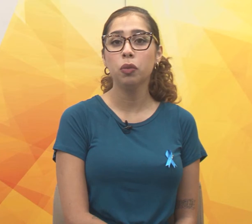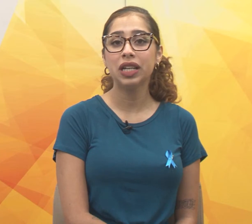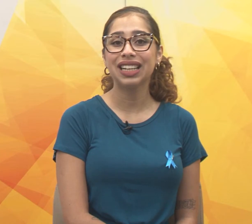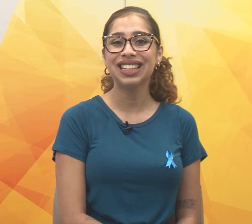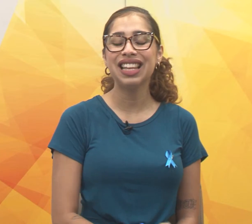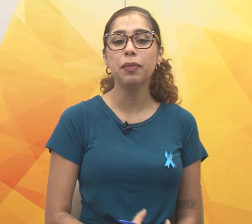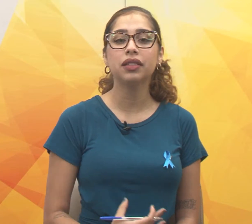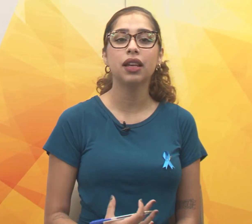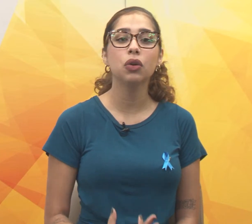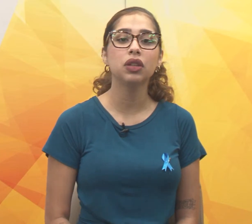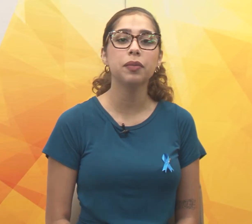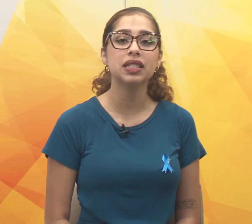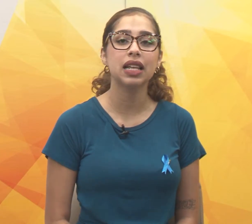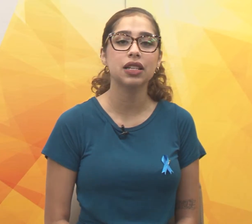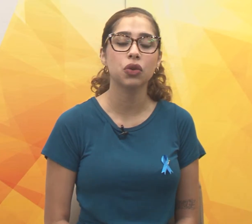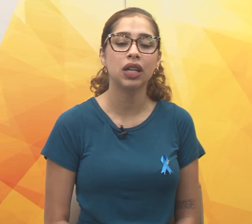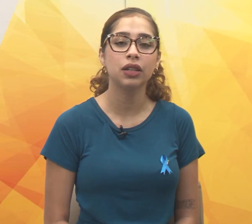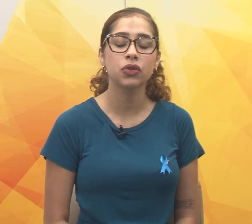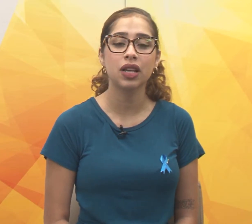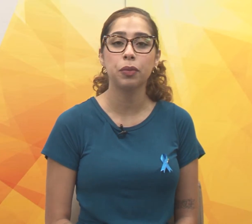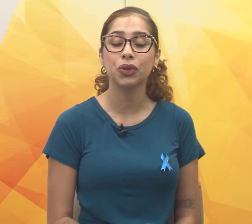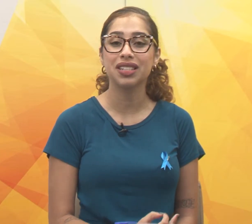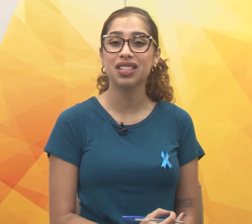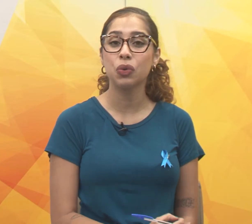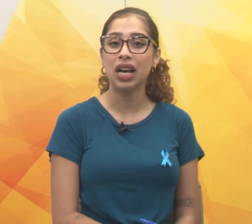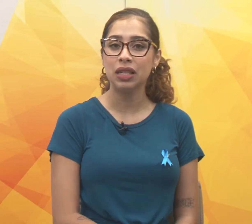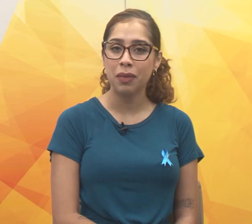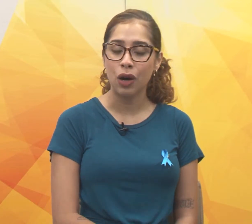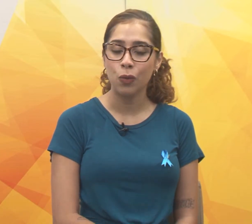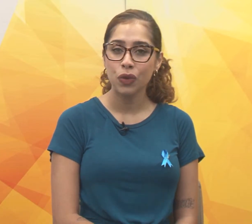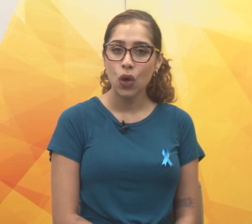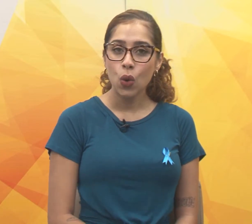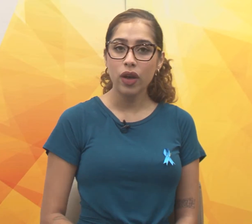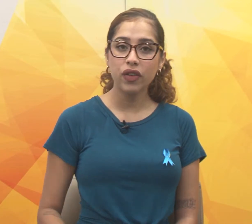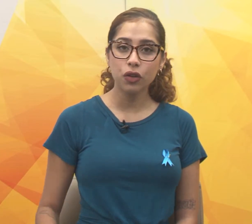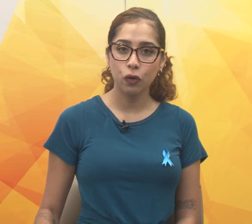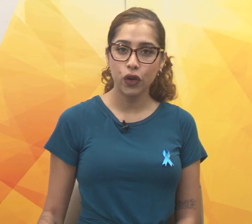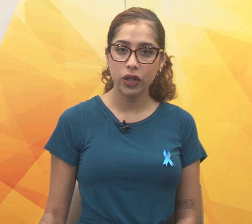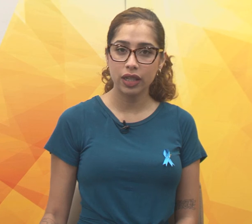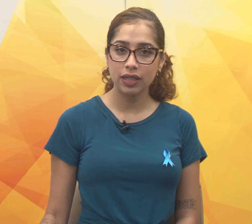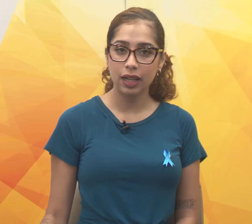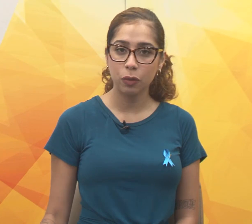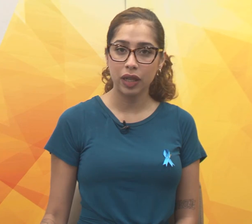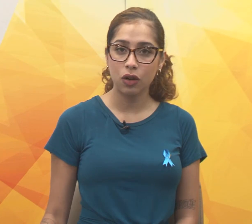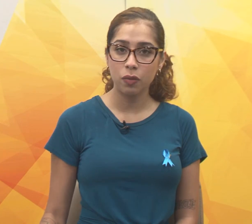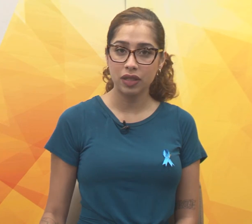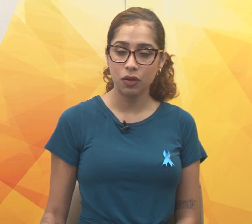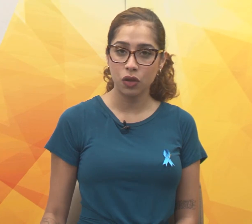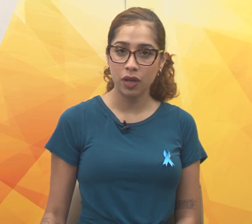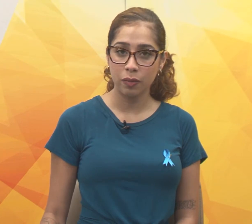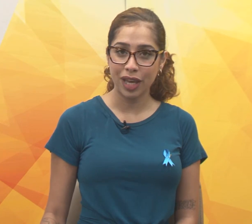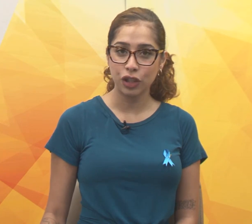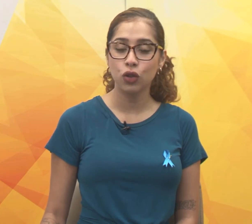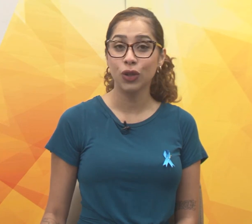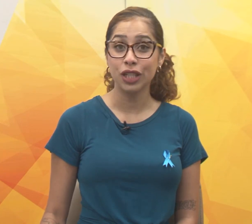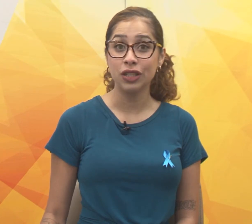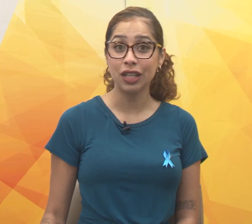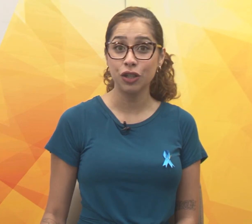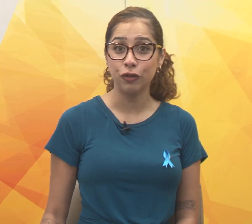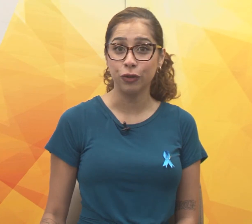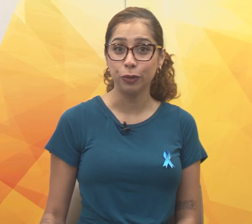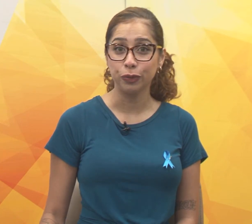audiência pública que debateu temas relacionados à proteção animal. O evento foi organizado pela Comissão de Meio Ambiente